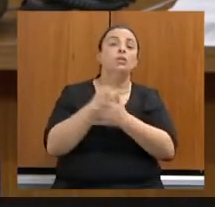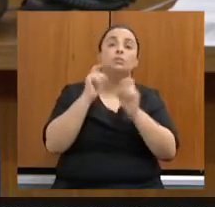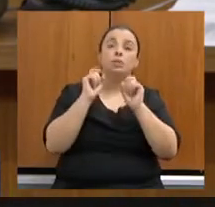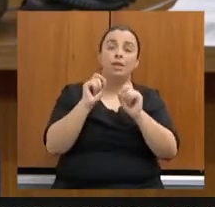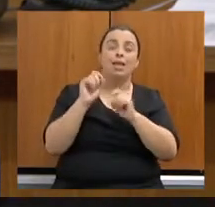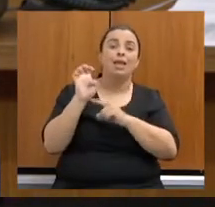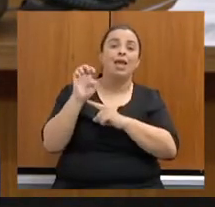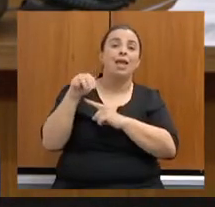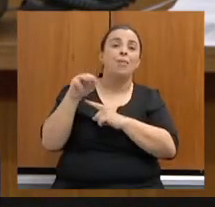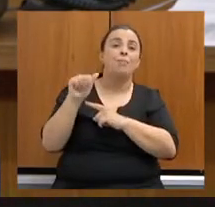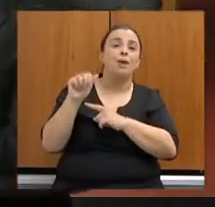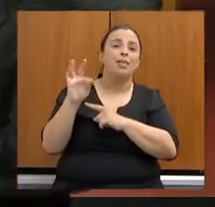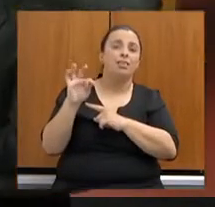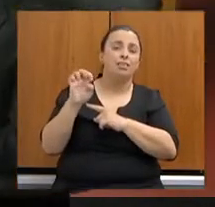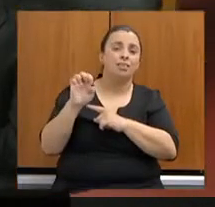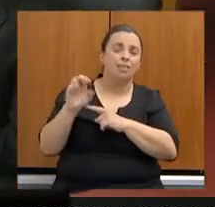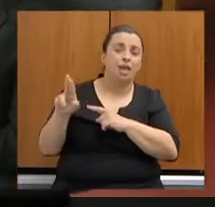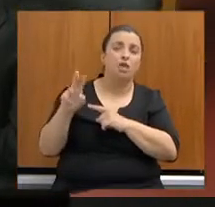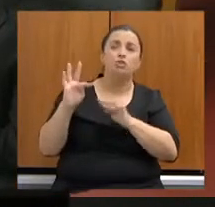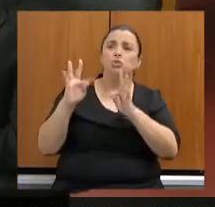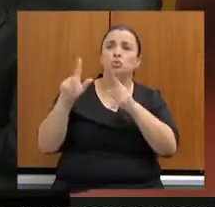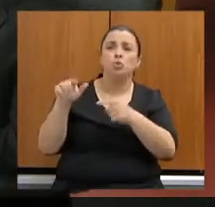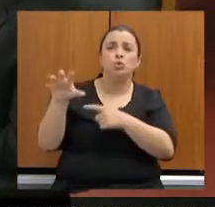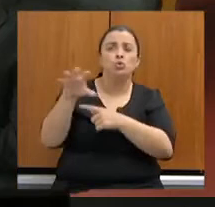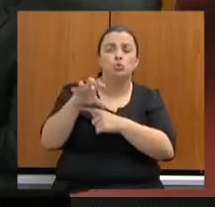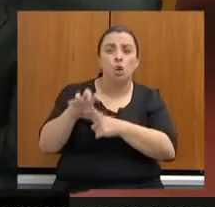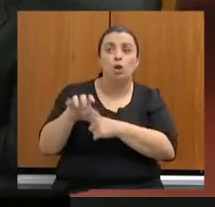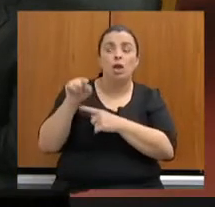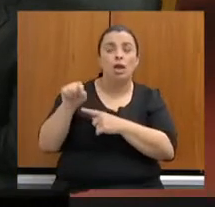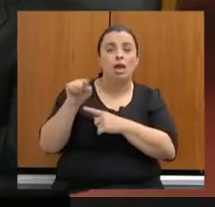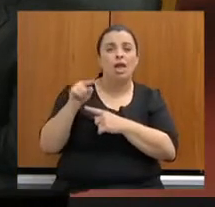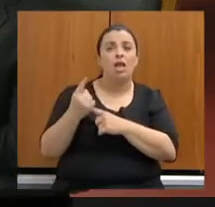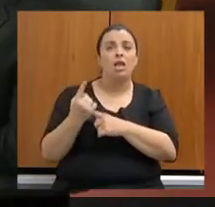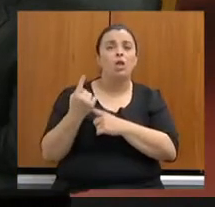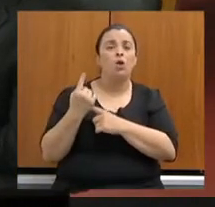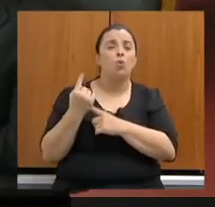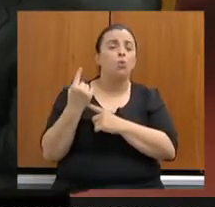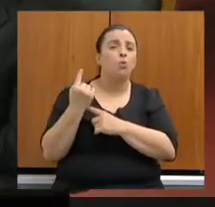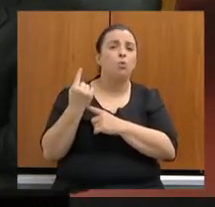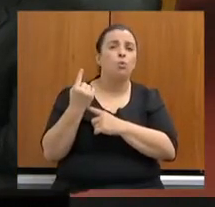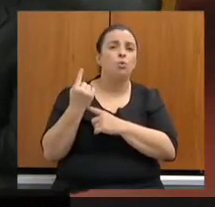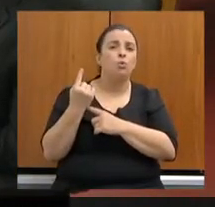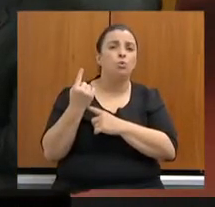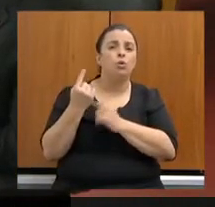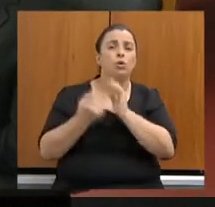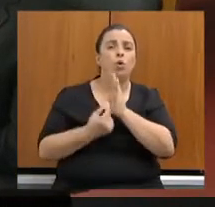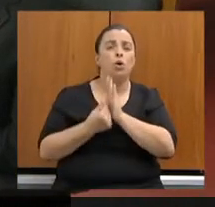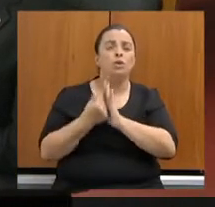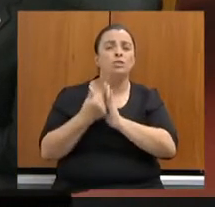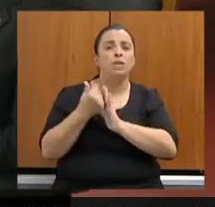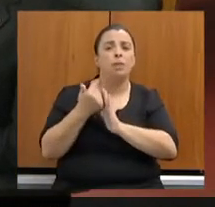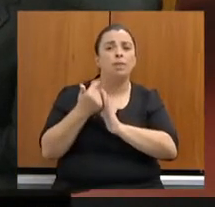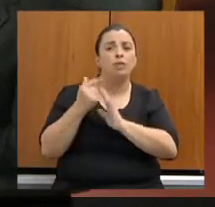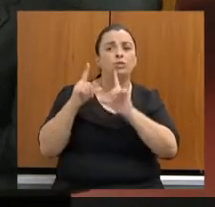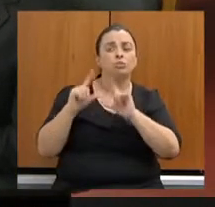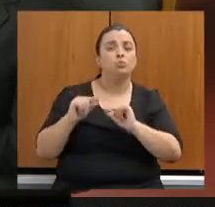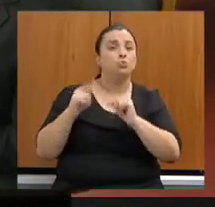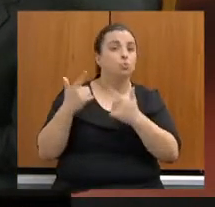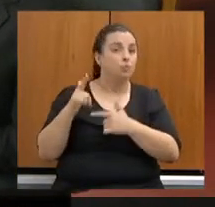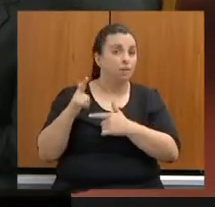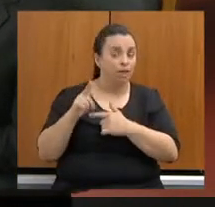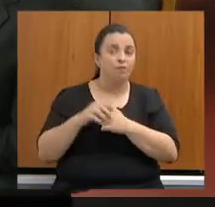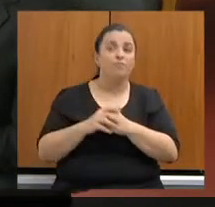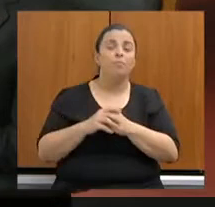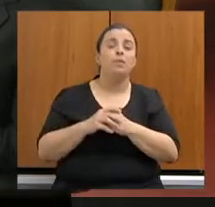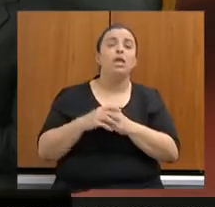é matéria de todos os órgãos do nosso Estado Acho que foi o único que não teve contingenciamento do orçamento 2019 é um pedido meu